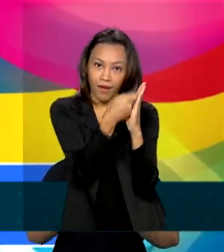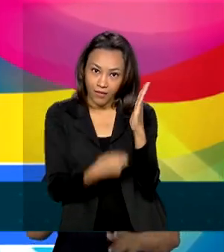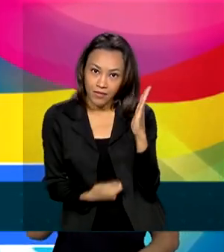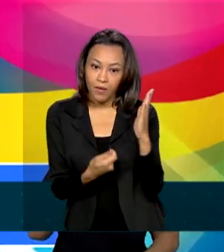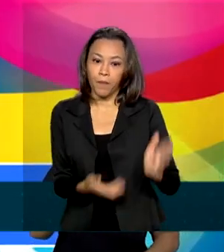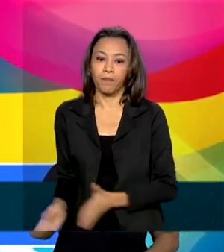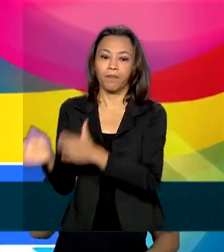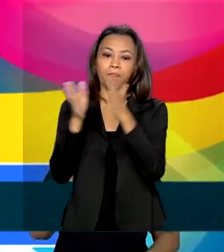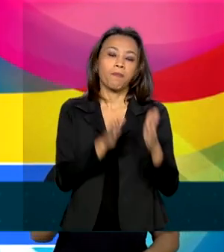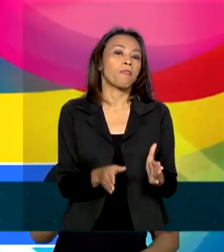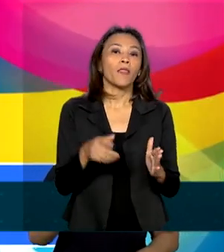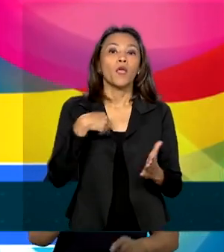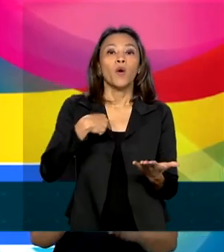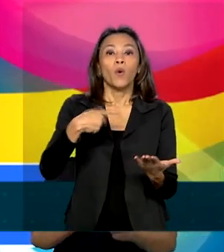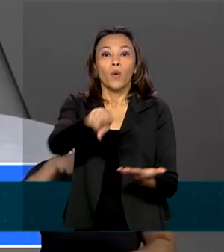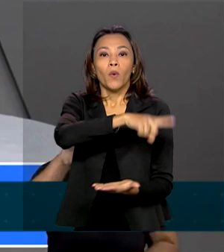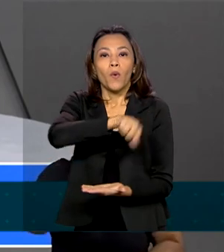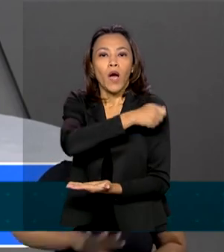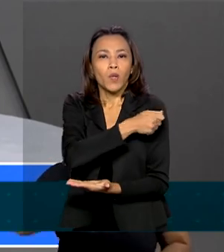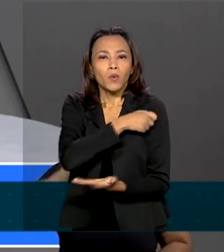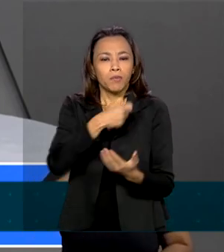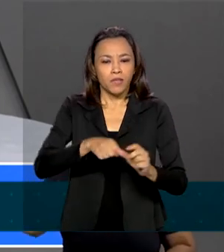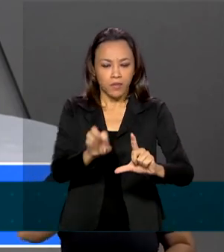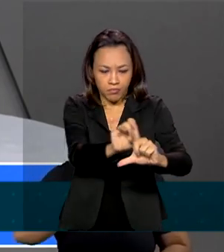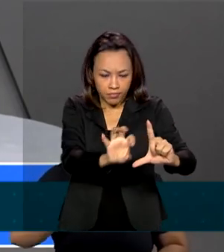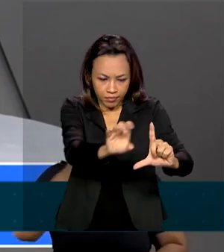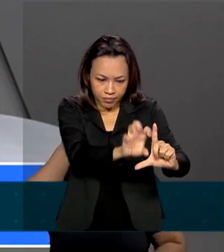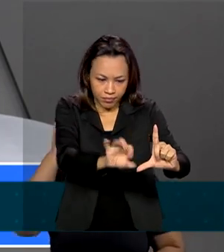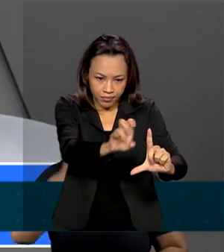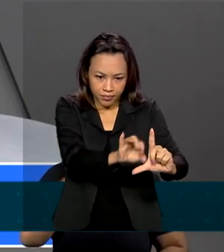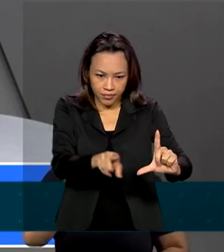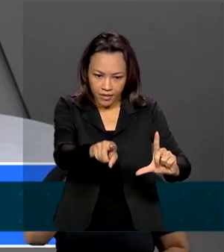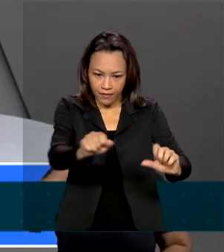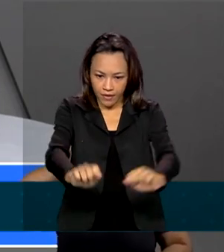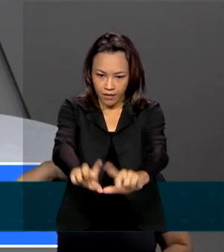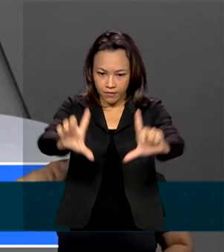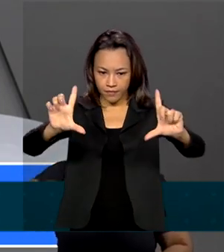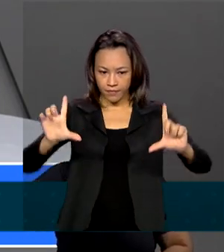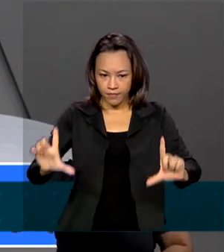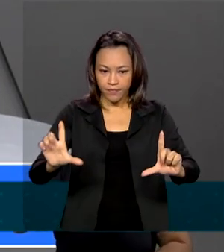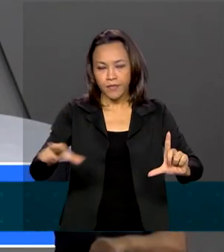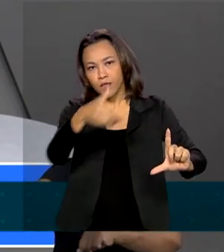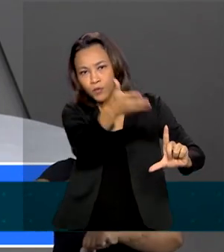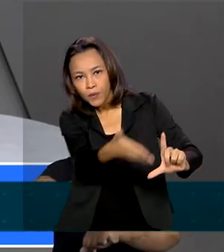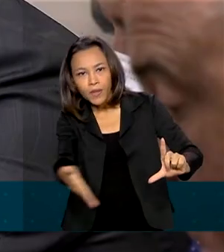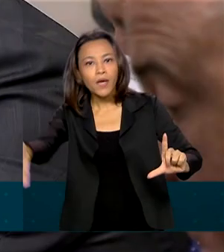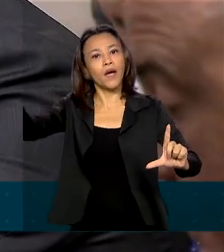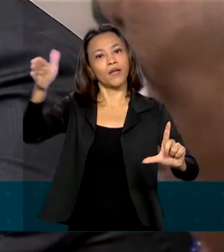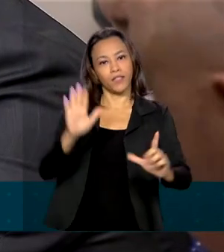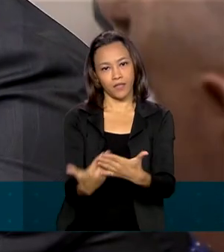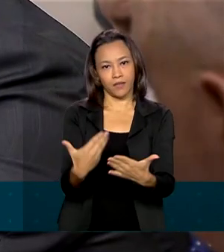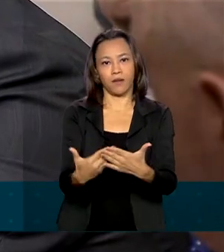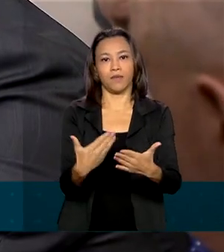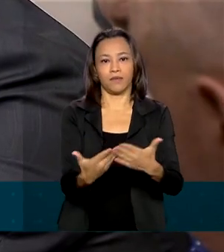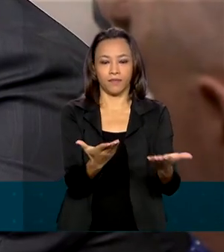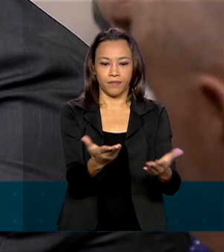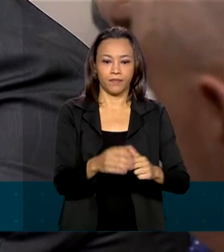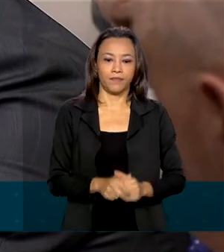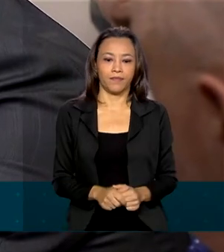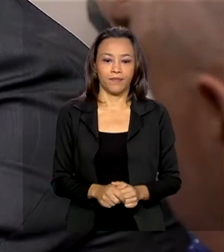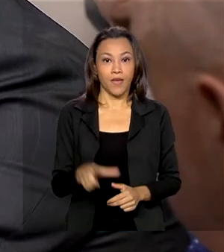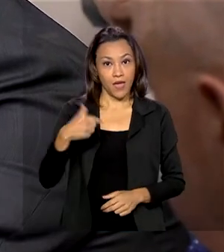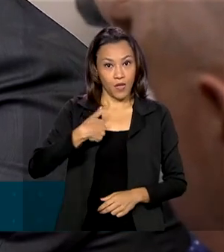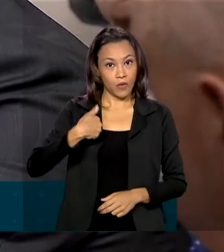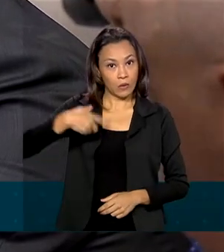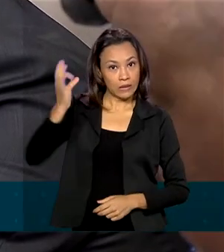o aluno deverá fazer a leitura de um QR Code, que vai aparecer na tela ao longo da transmissão. Estou certo que vai ser mais